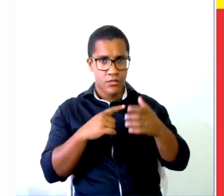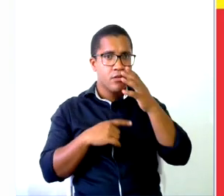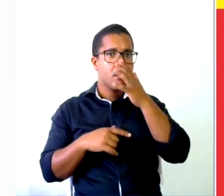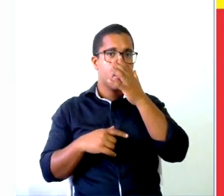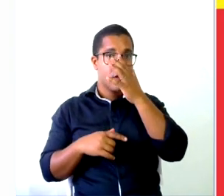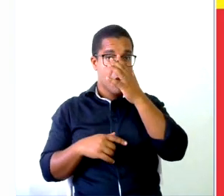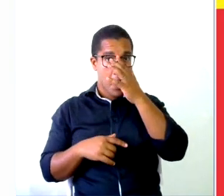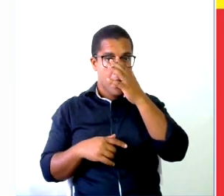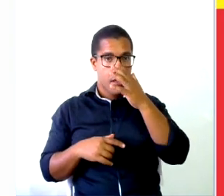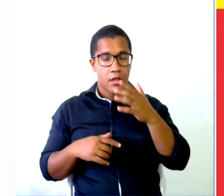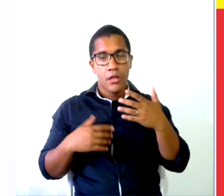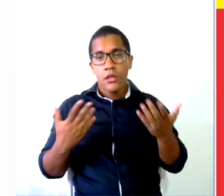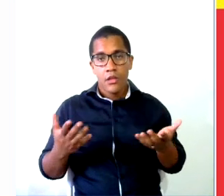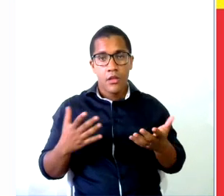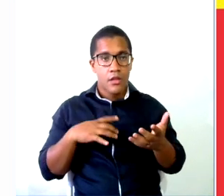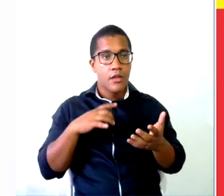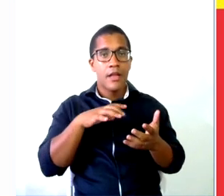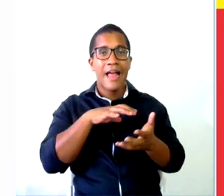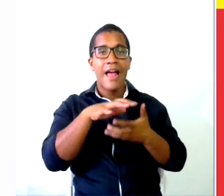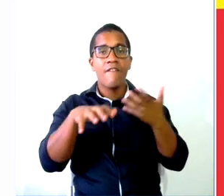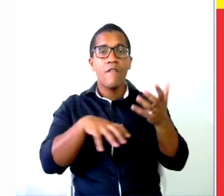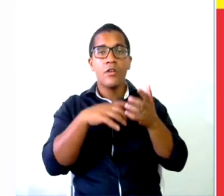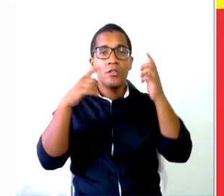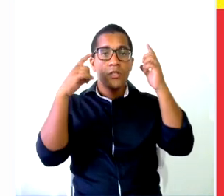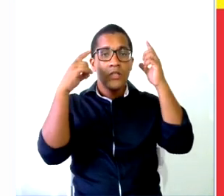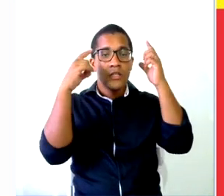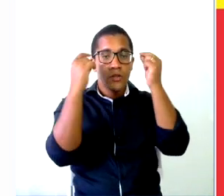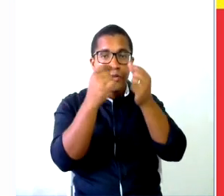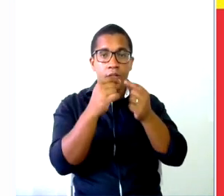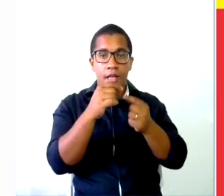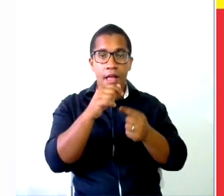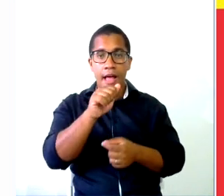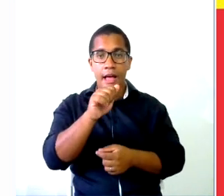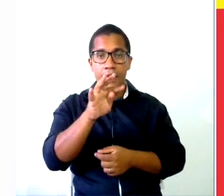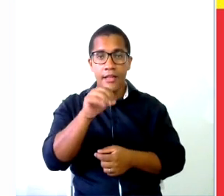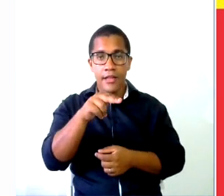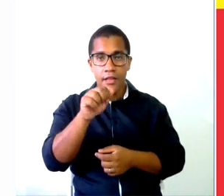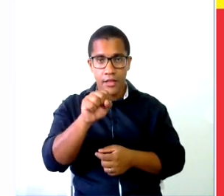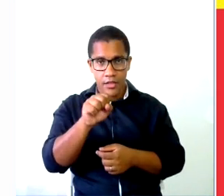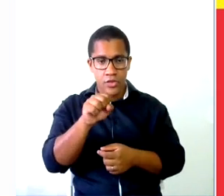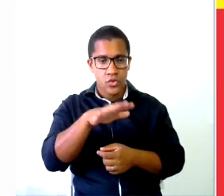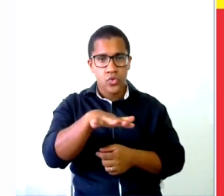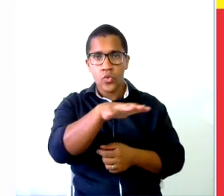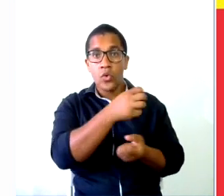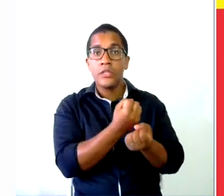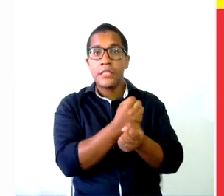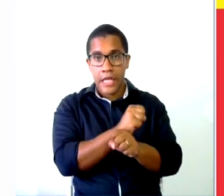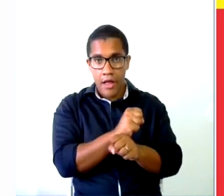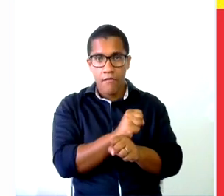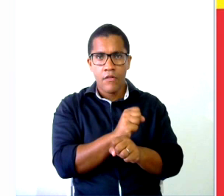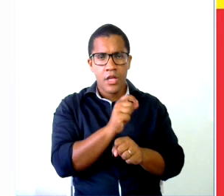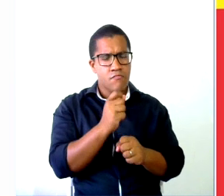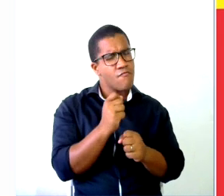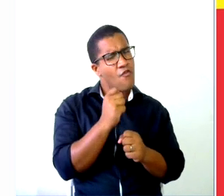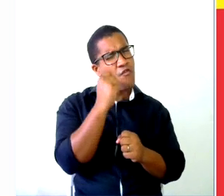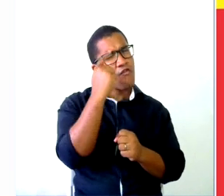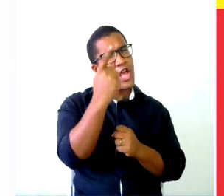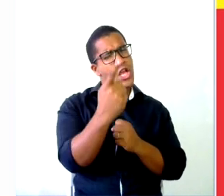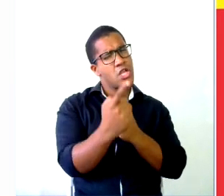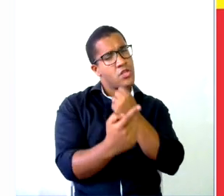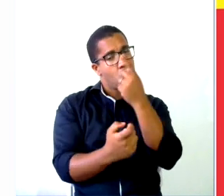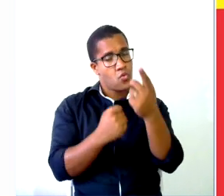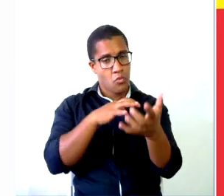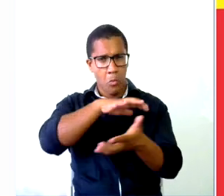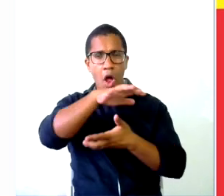revoltas. Eita! Então, as revoltas de escravos em Atenas foram muito raras, né? Foram muito raras.